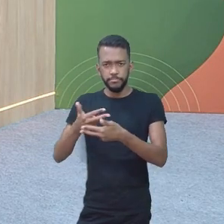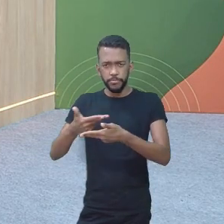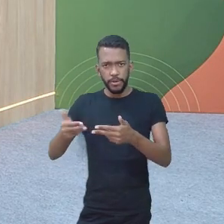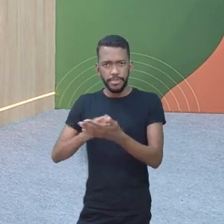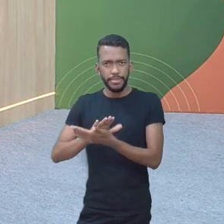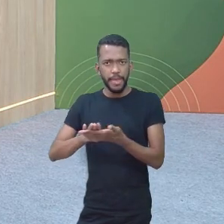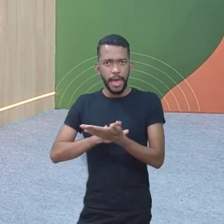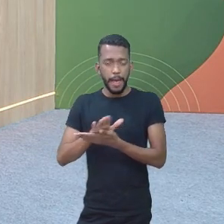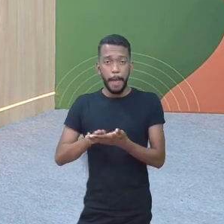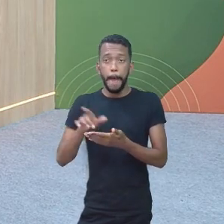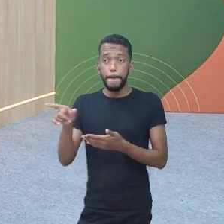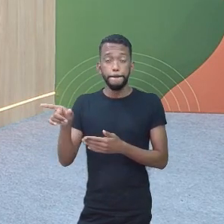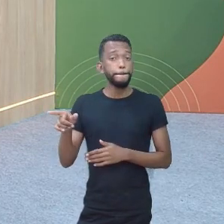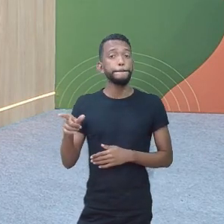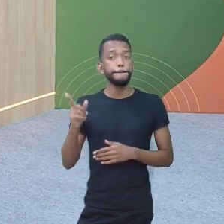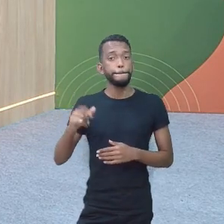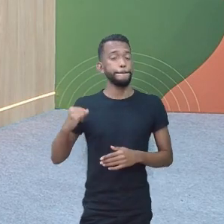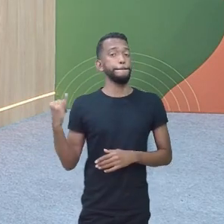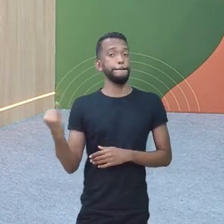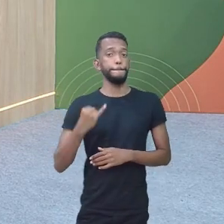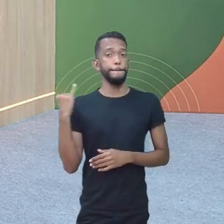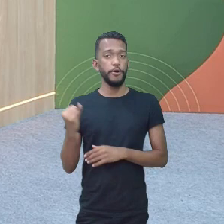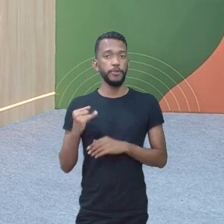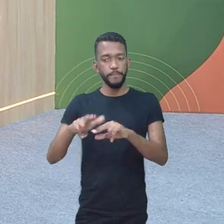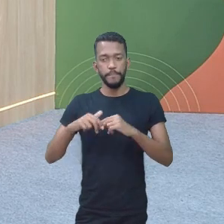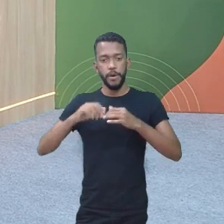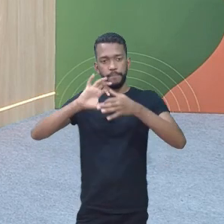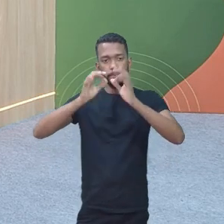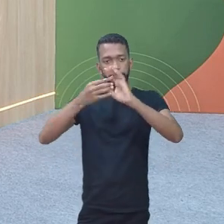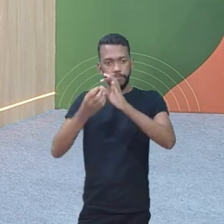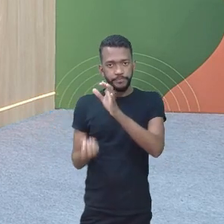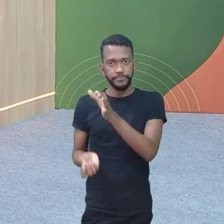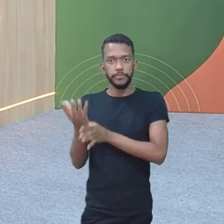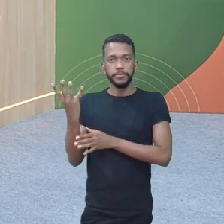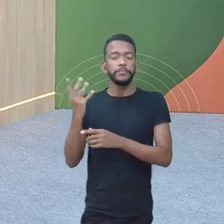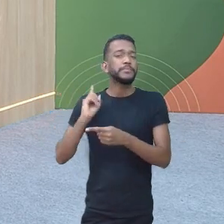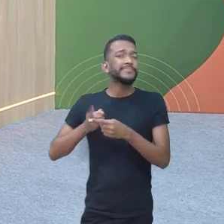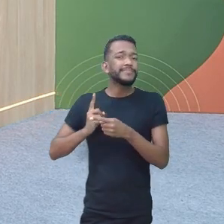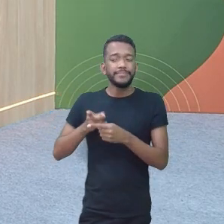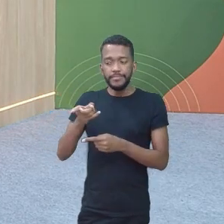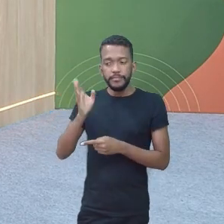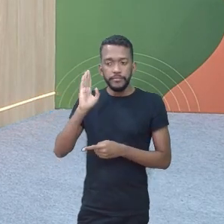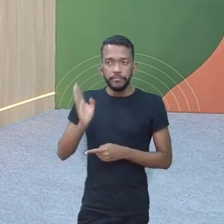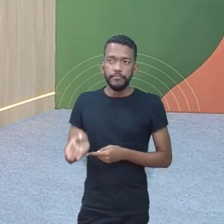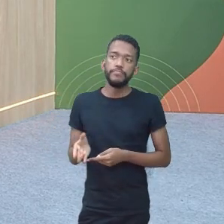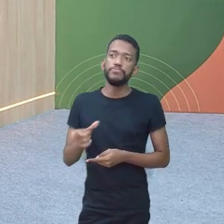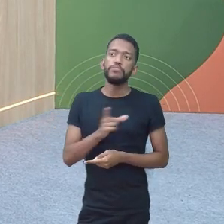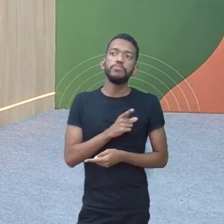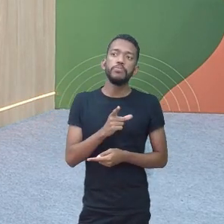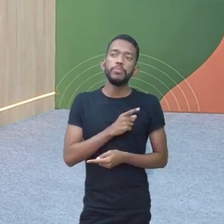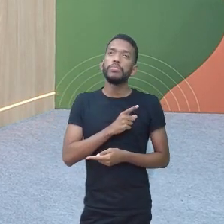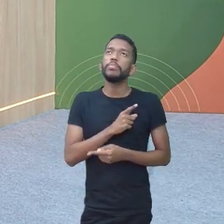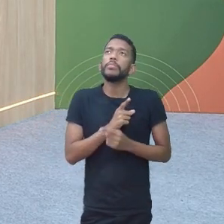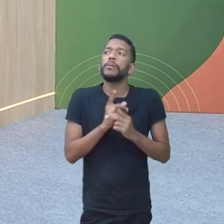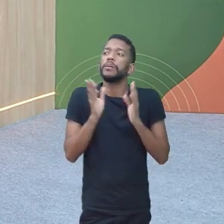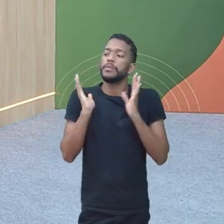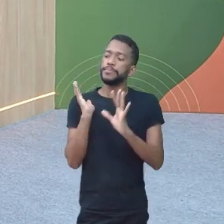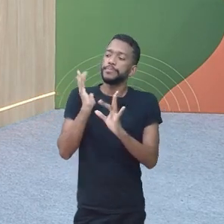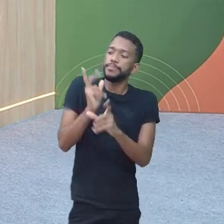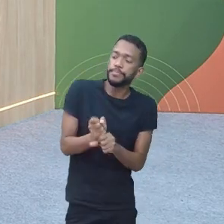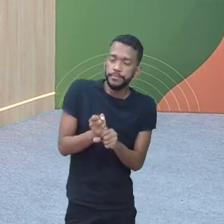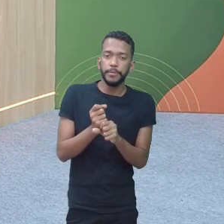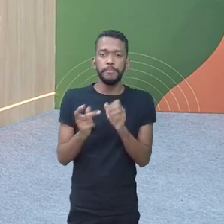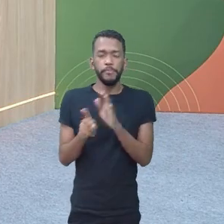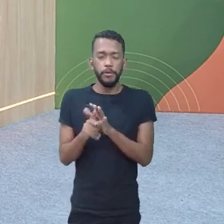pessoas extremamente importantes para os Jogos Olímpicos, porque foi ele que reviveu essa chama dos